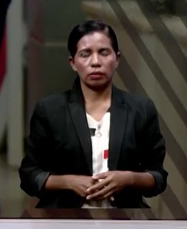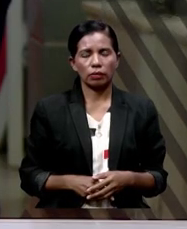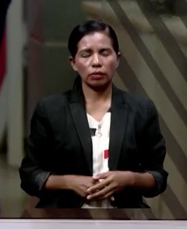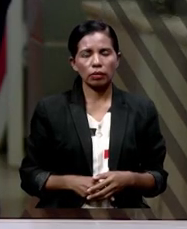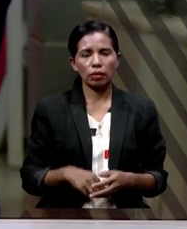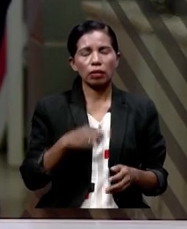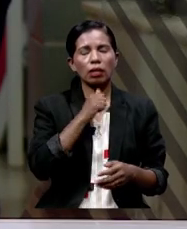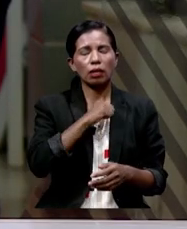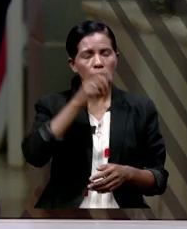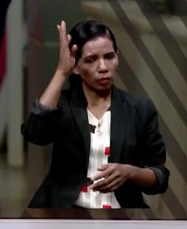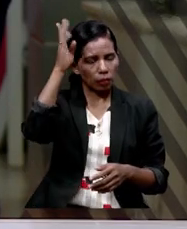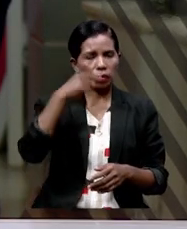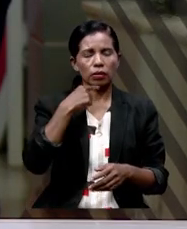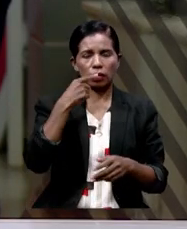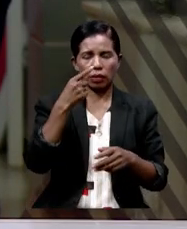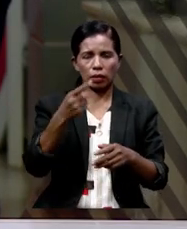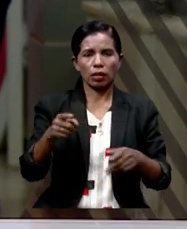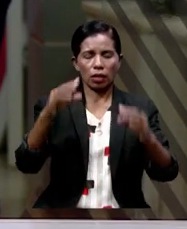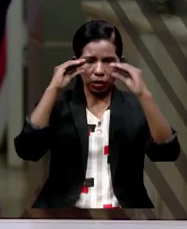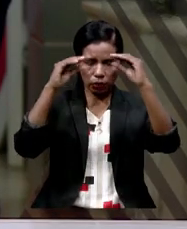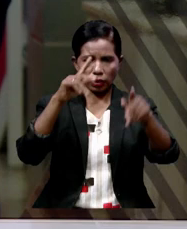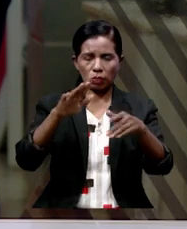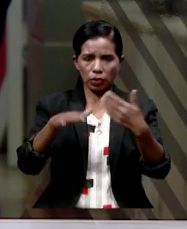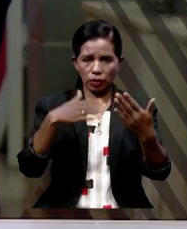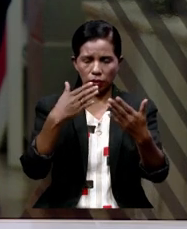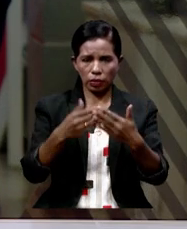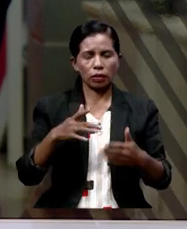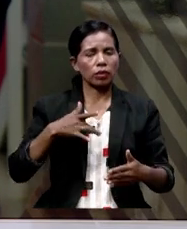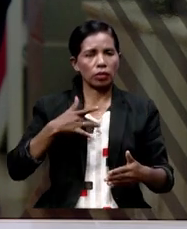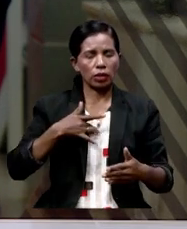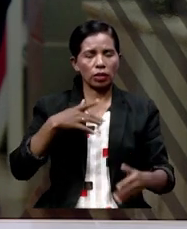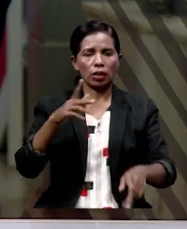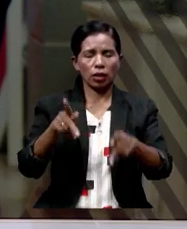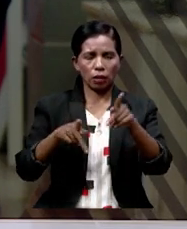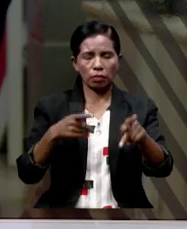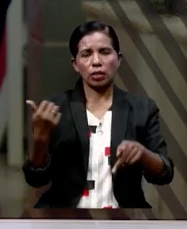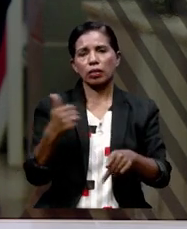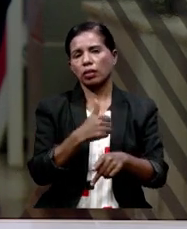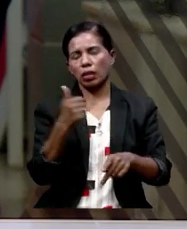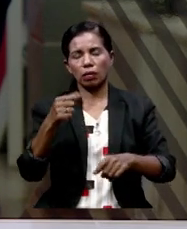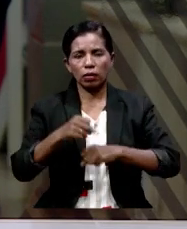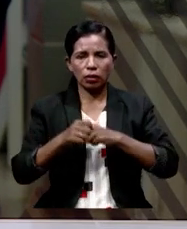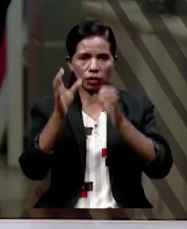Cardeal atenta obra de divina misericórdia no estranecer a tu senti e maceluk ne triste.